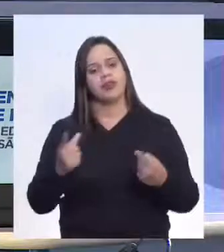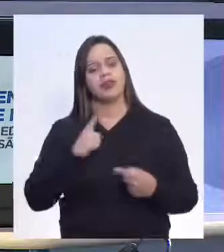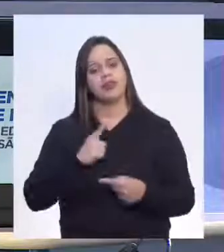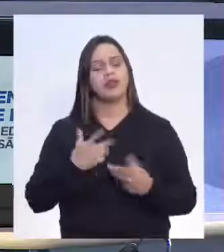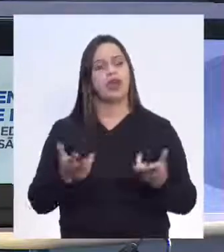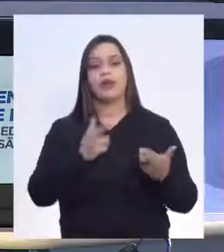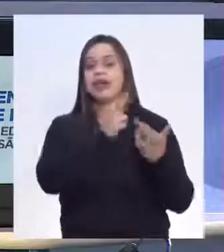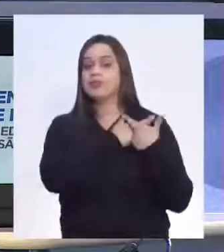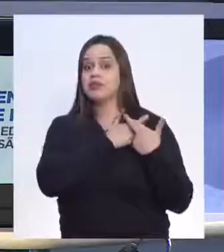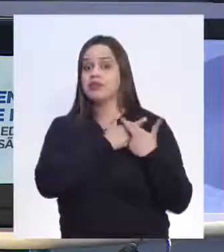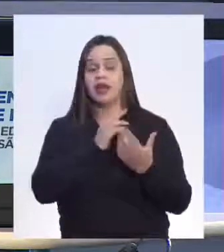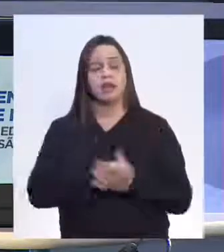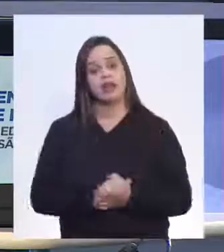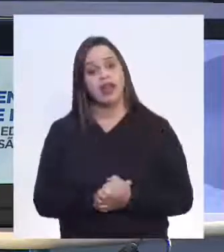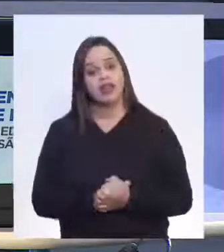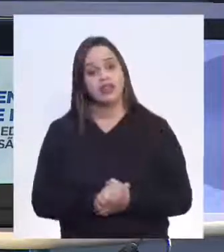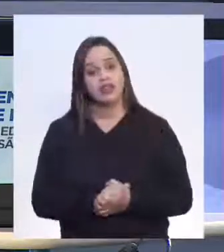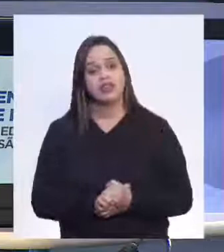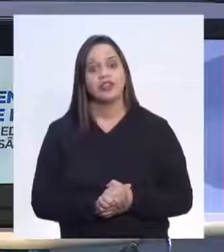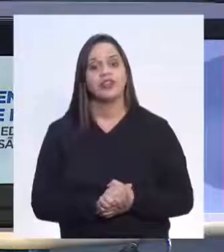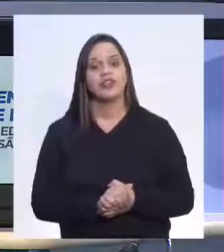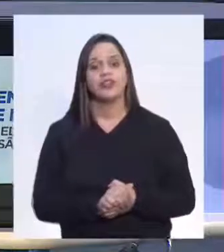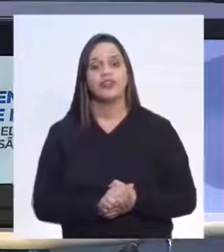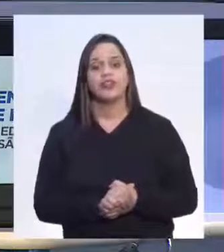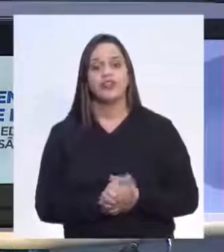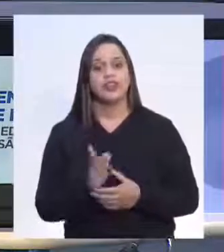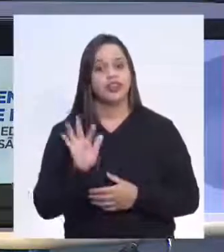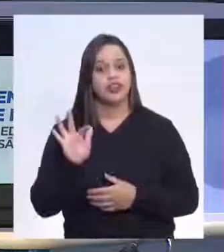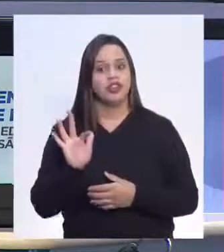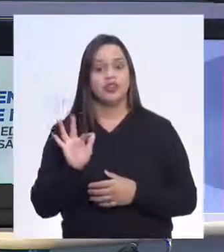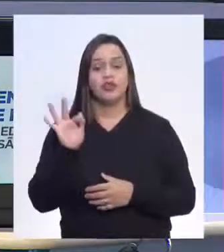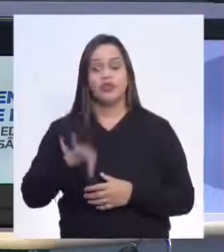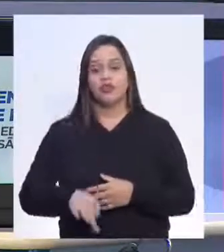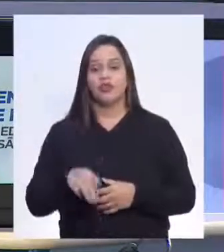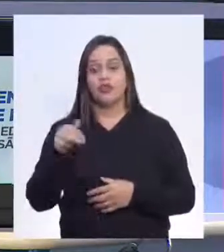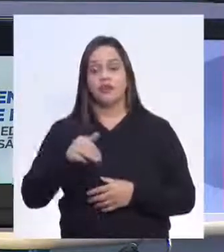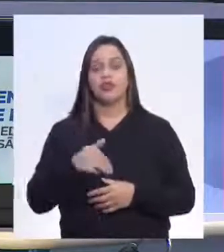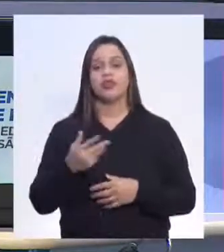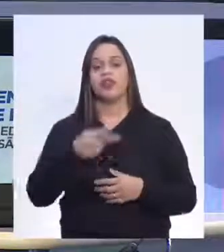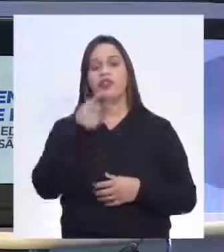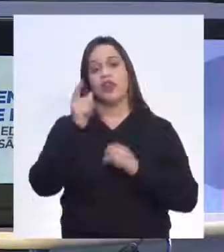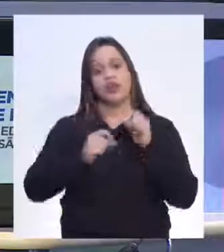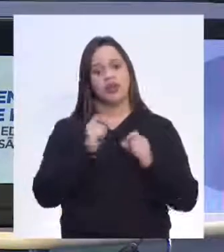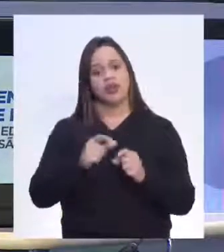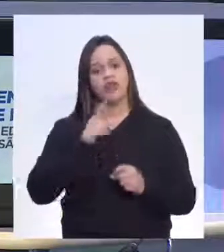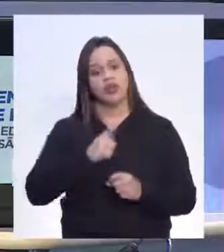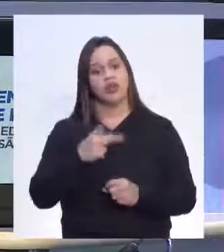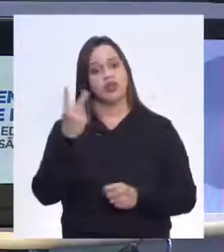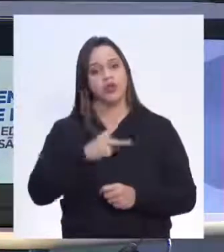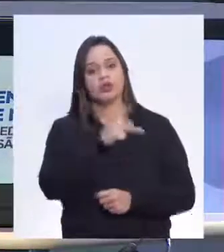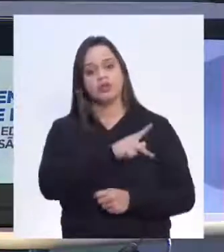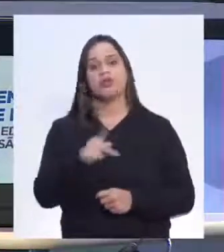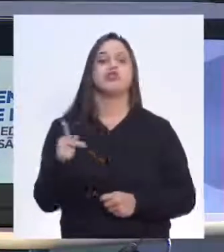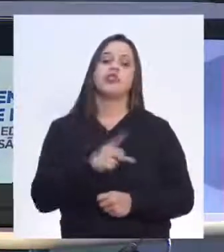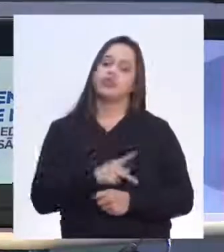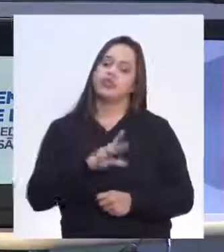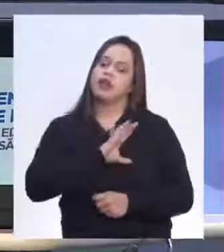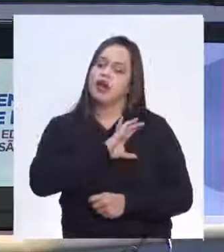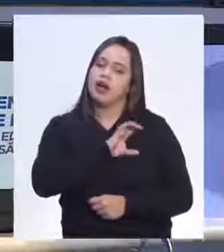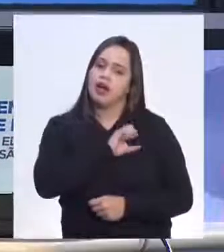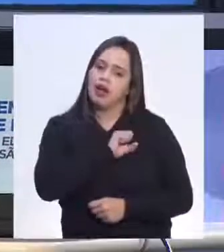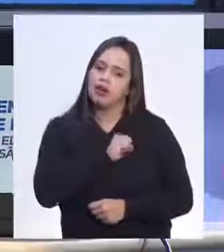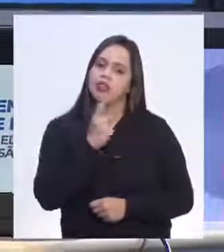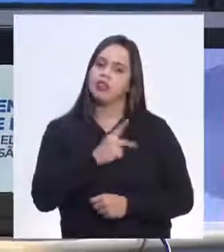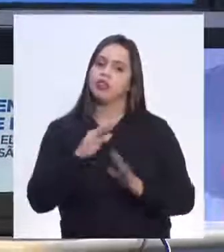missão aqui de deixar no minutinho final aqui as minhas condolências. Eu tenho 2 professoras bem queridas de